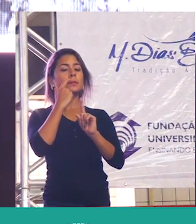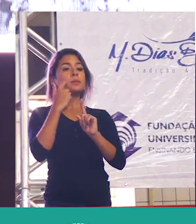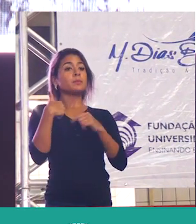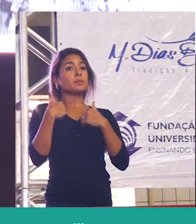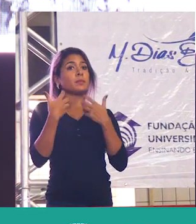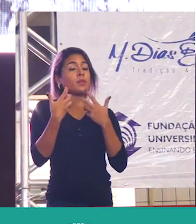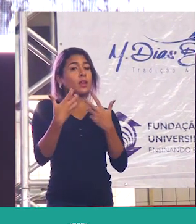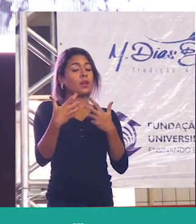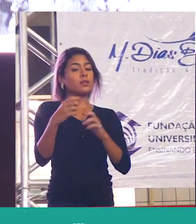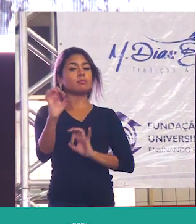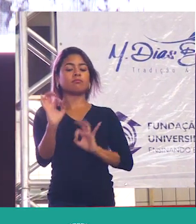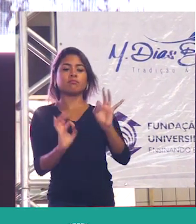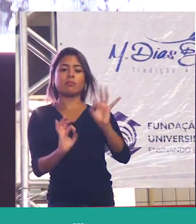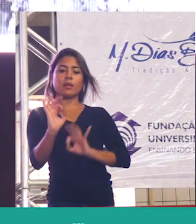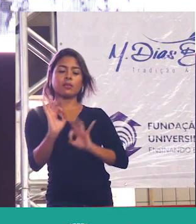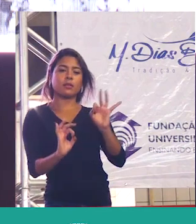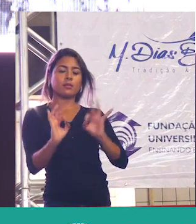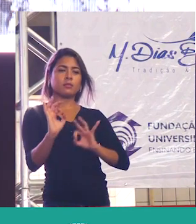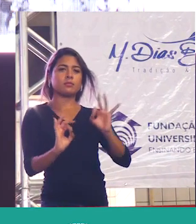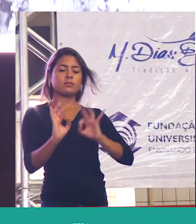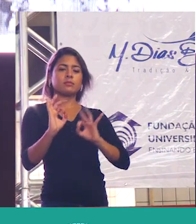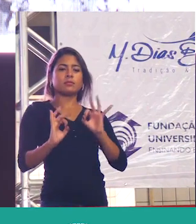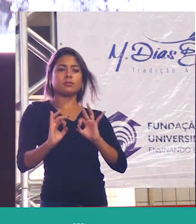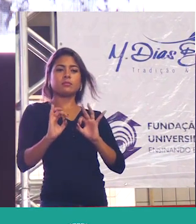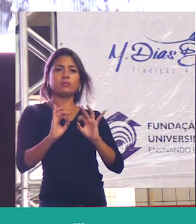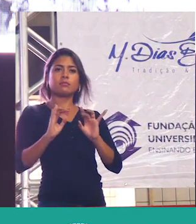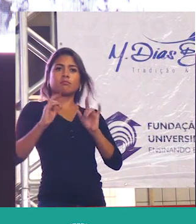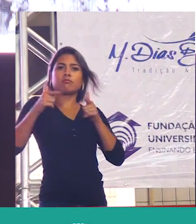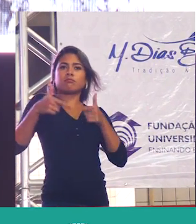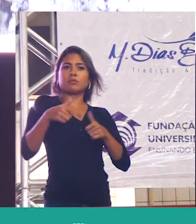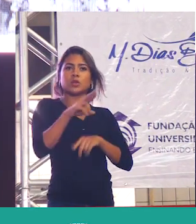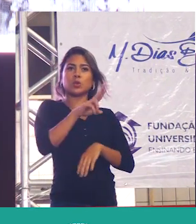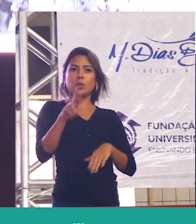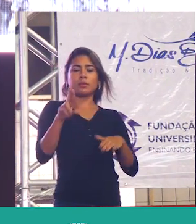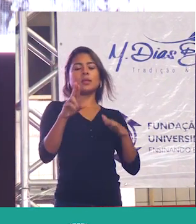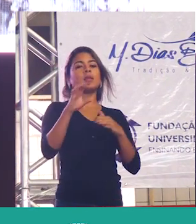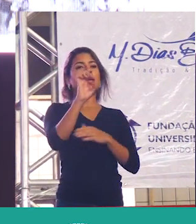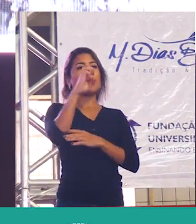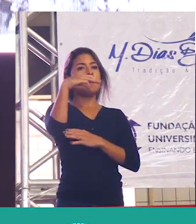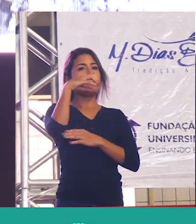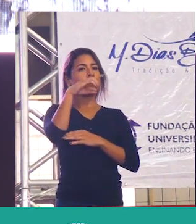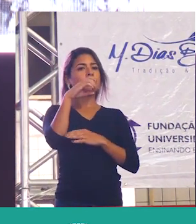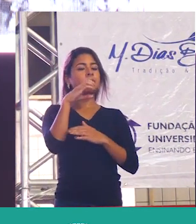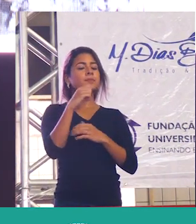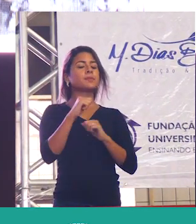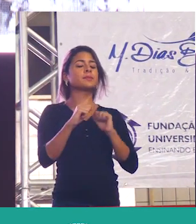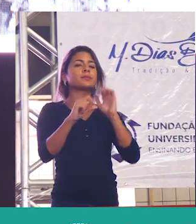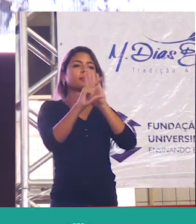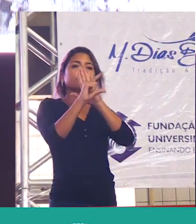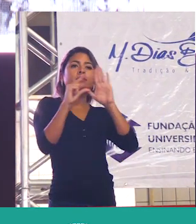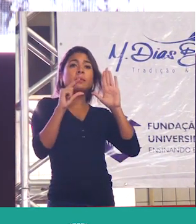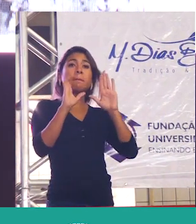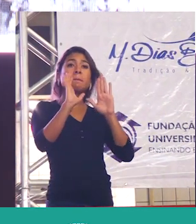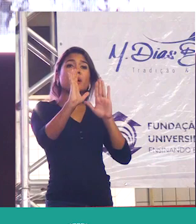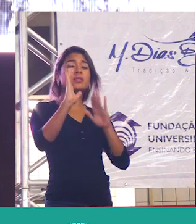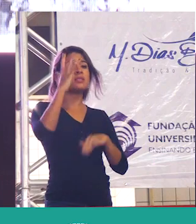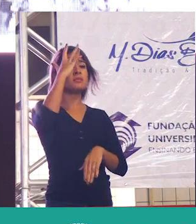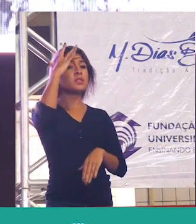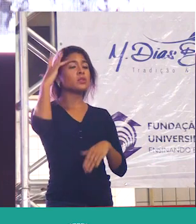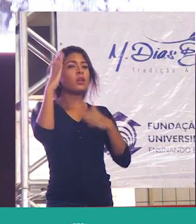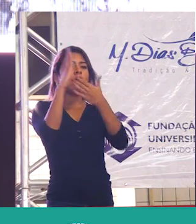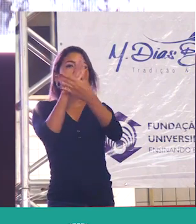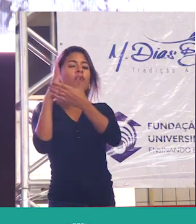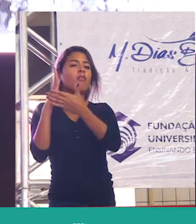Constituição, emenda essa que leva o seu nome, mas a emenda foi rejeitada.